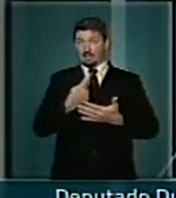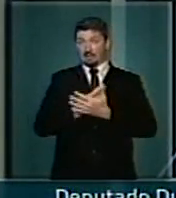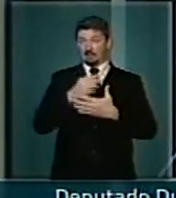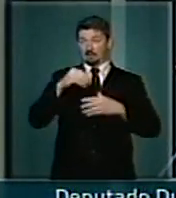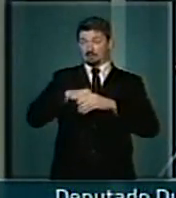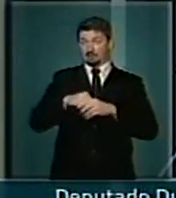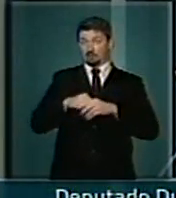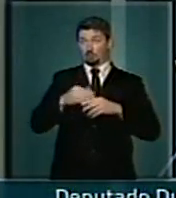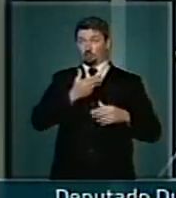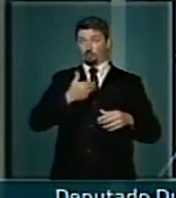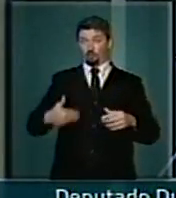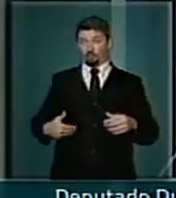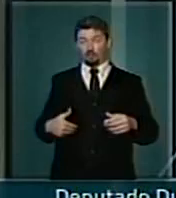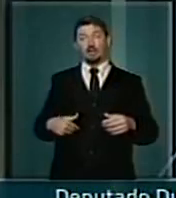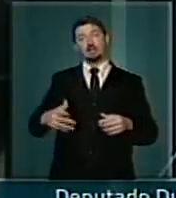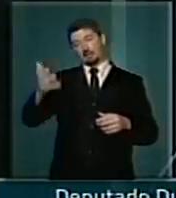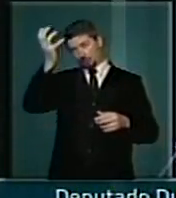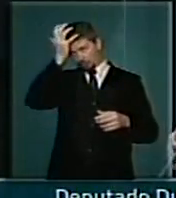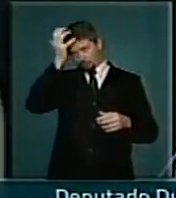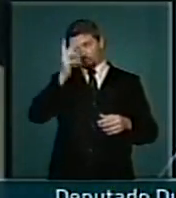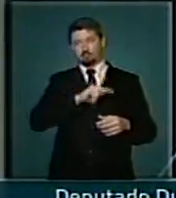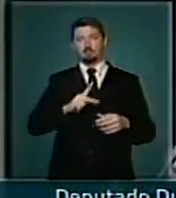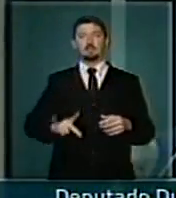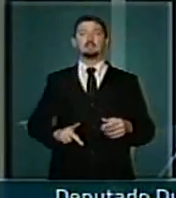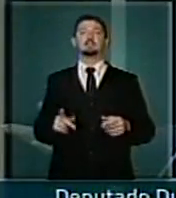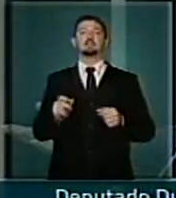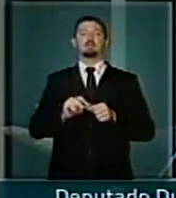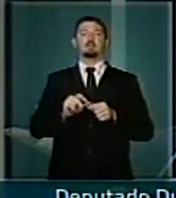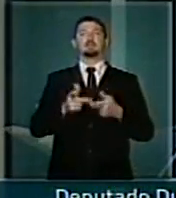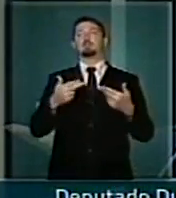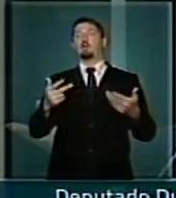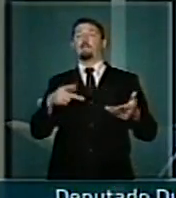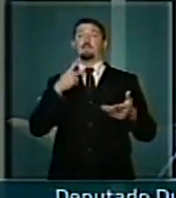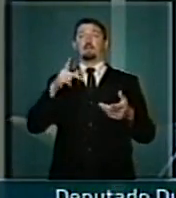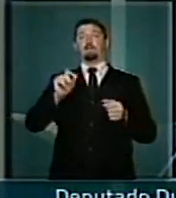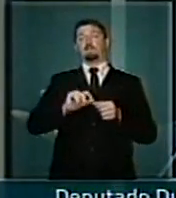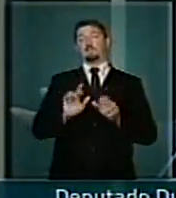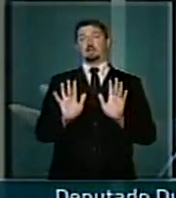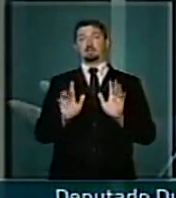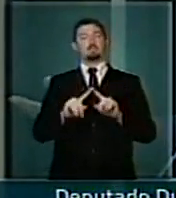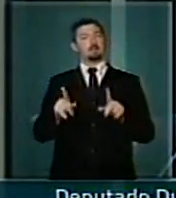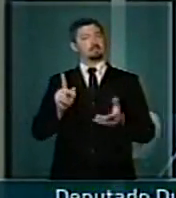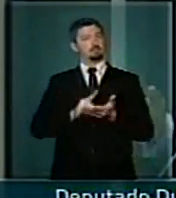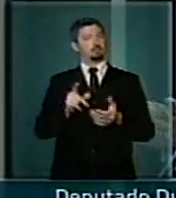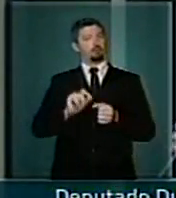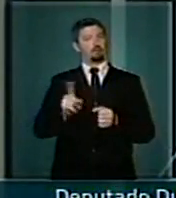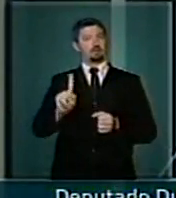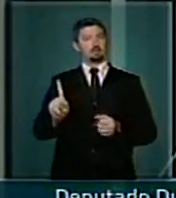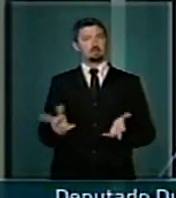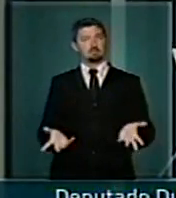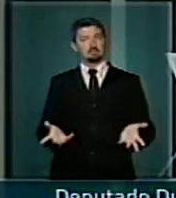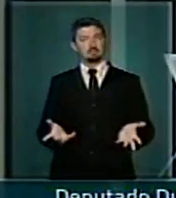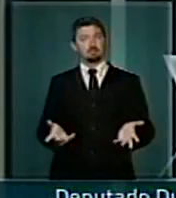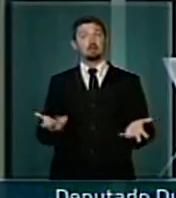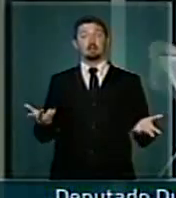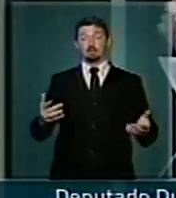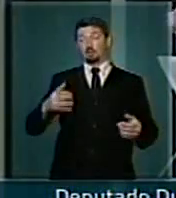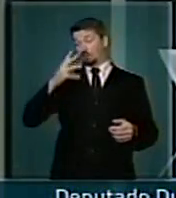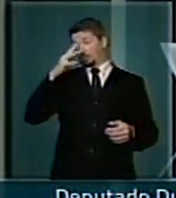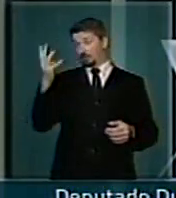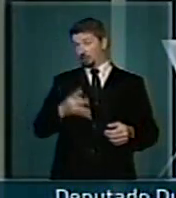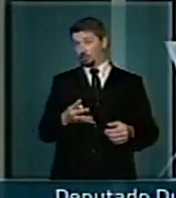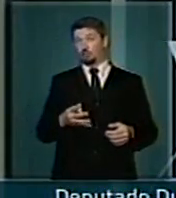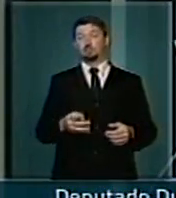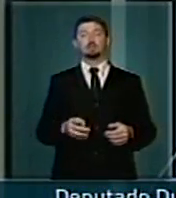órgãos do seu governo, a presidente Dilma está tomando alguma providência. Diante da gravidade das denúncias,